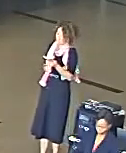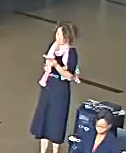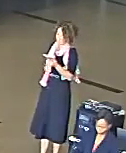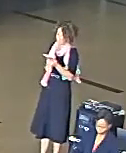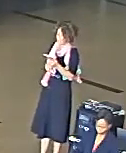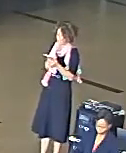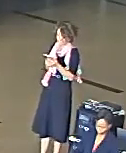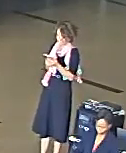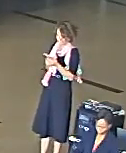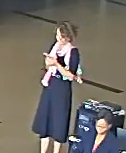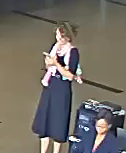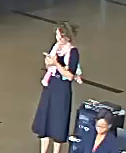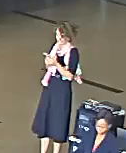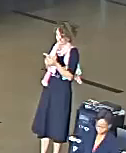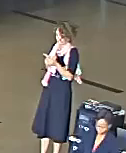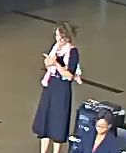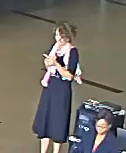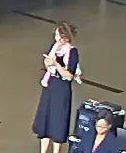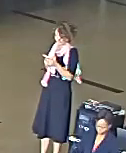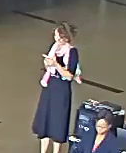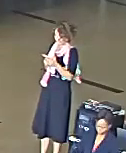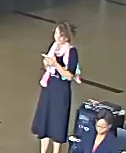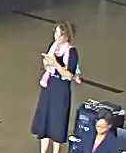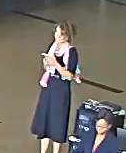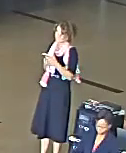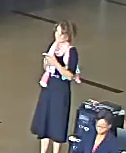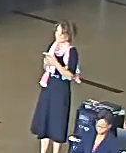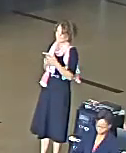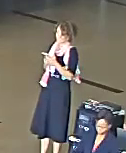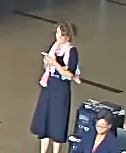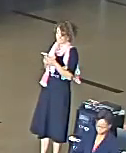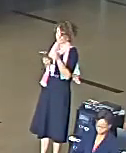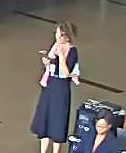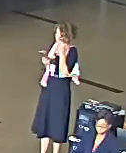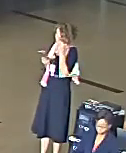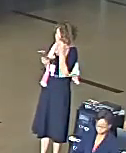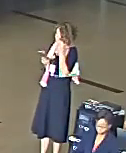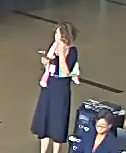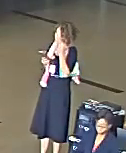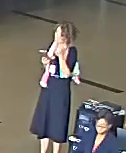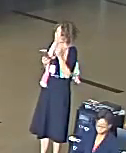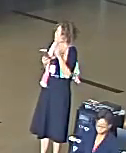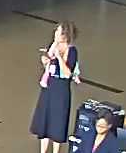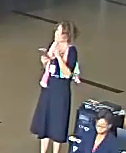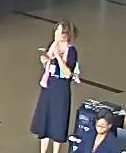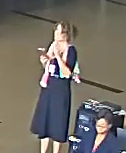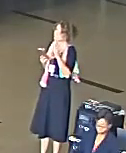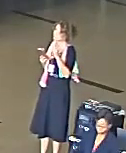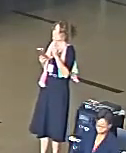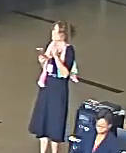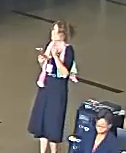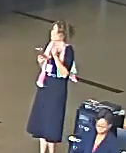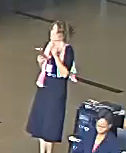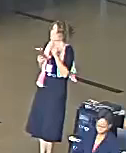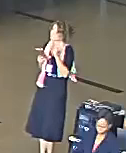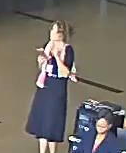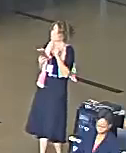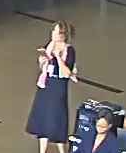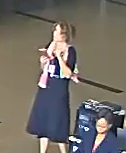vocês representantes aí da ntt que eu eu gostaria que a ntt o representante